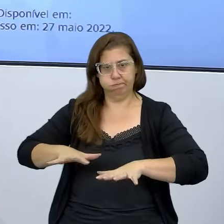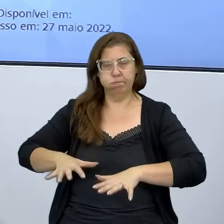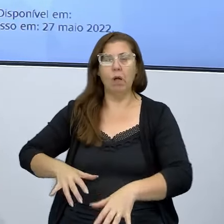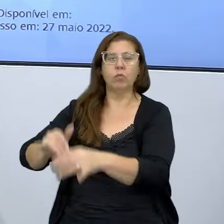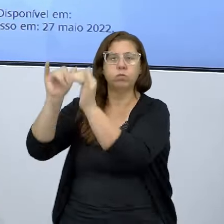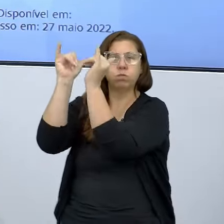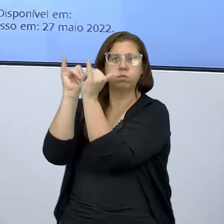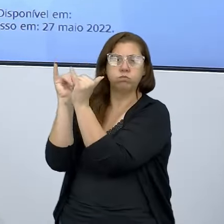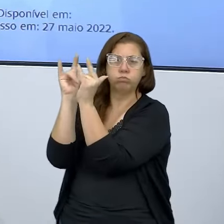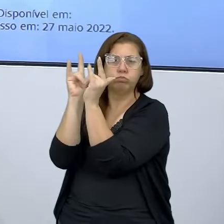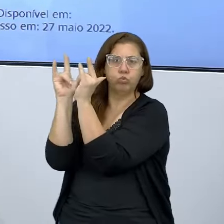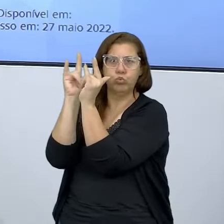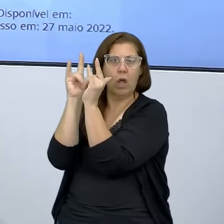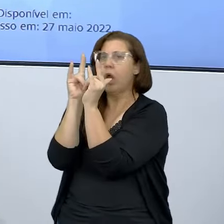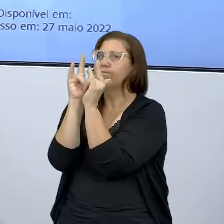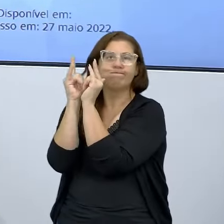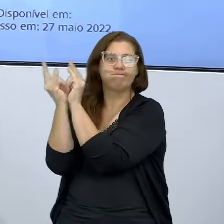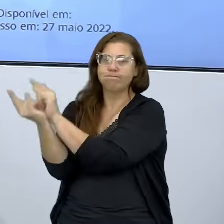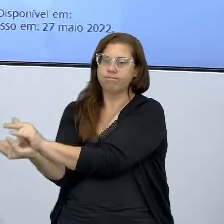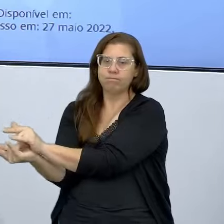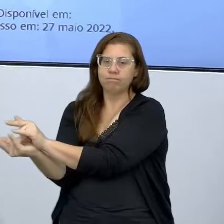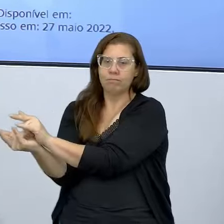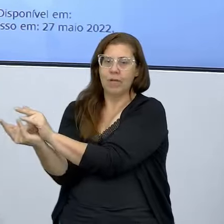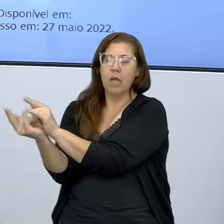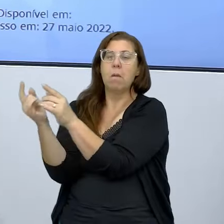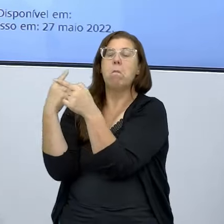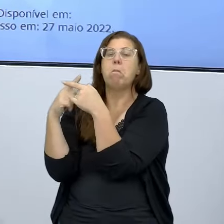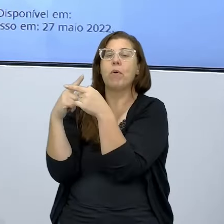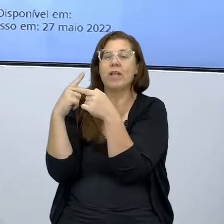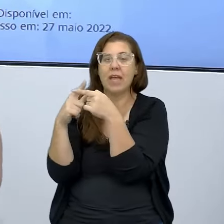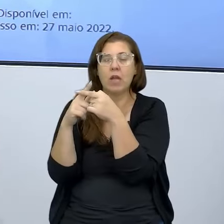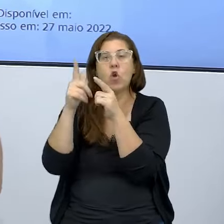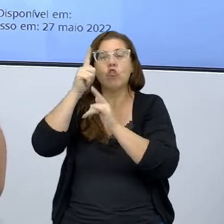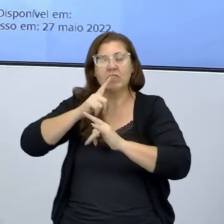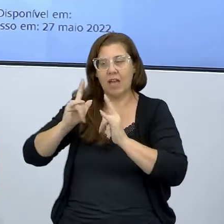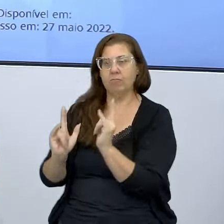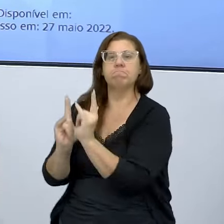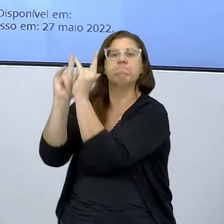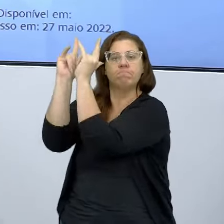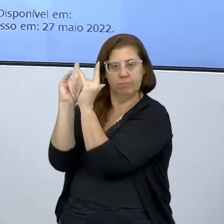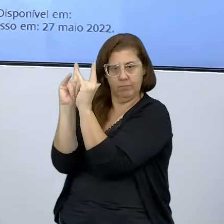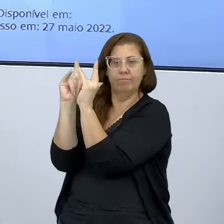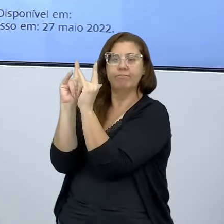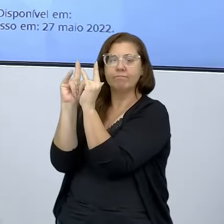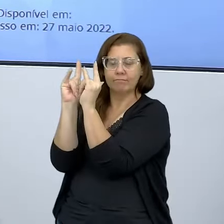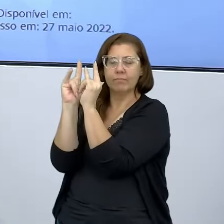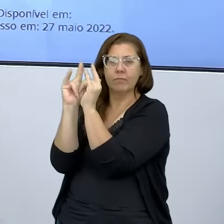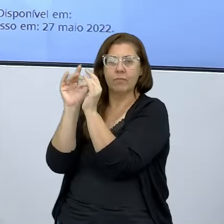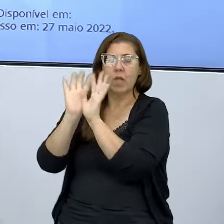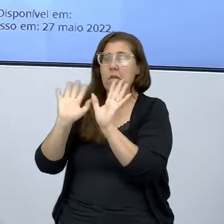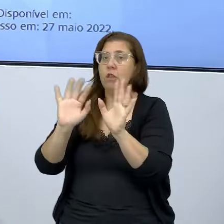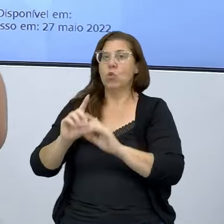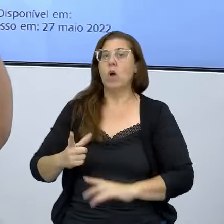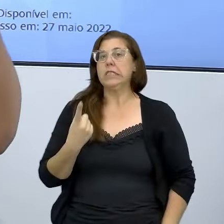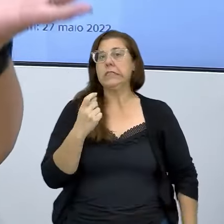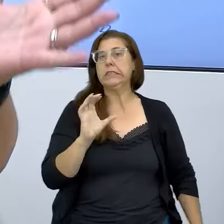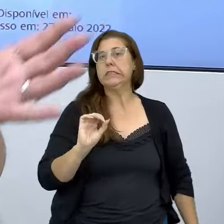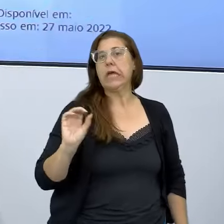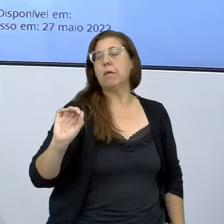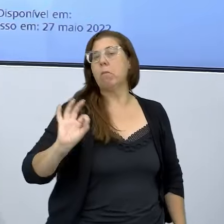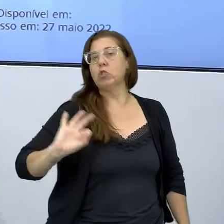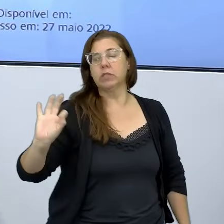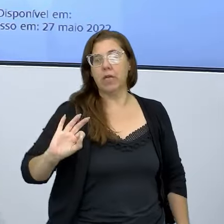jogo faz com que o prédio não caia, né? Porque justamente ele consegue ali. Não quer dizer que é